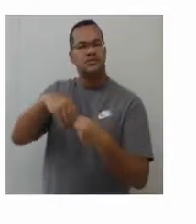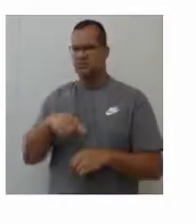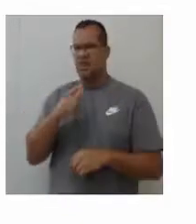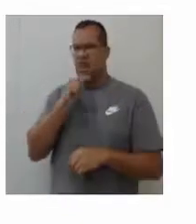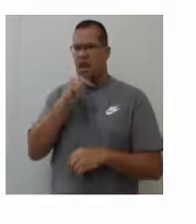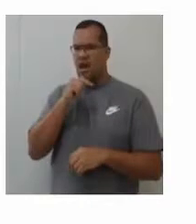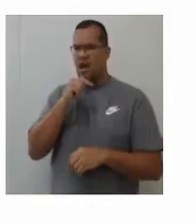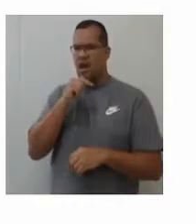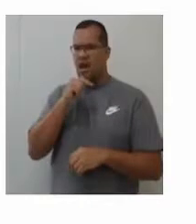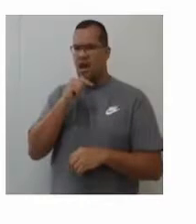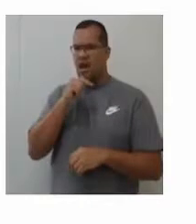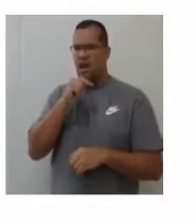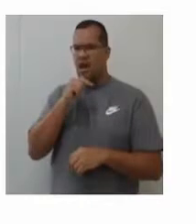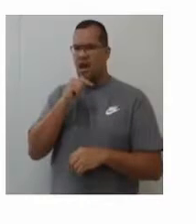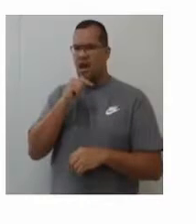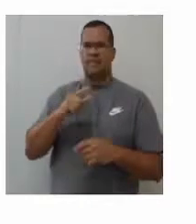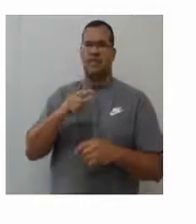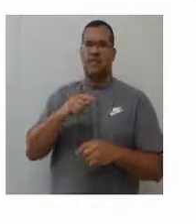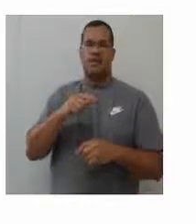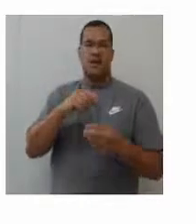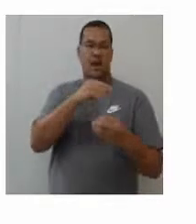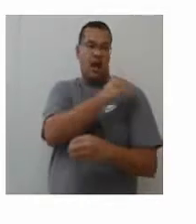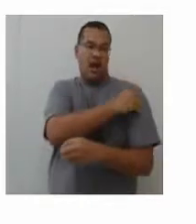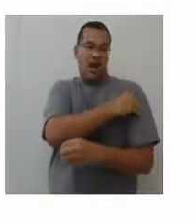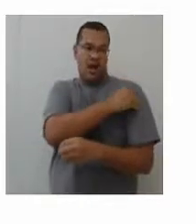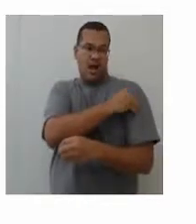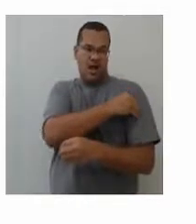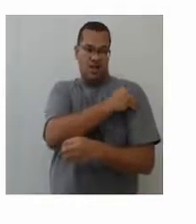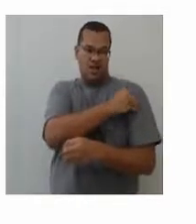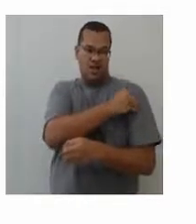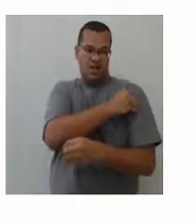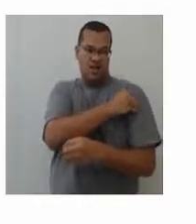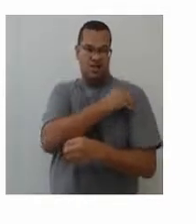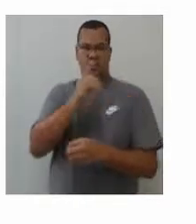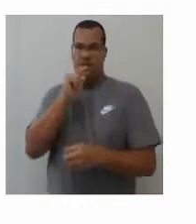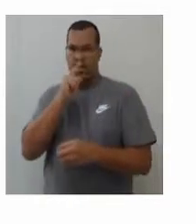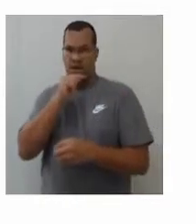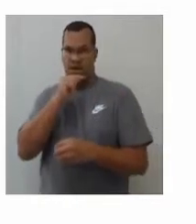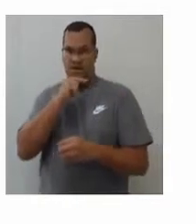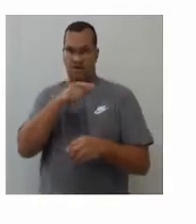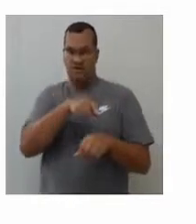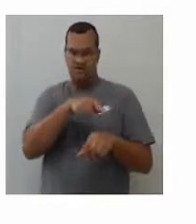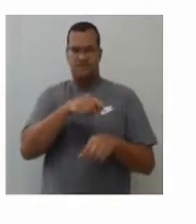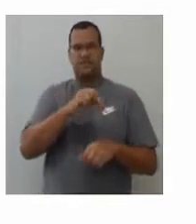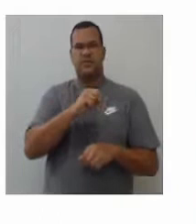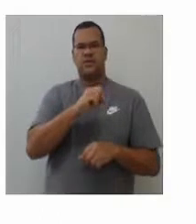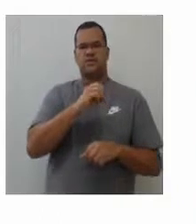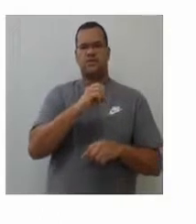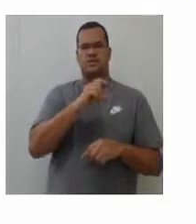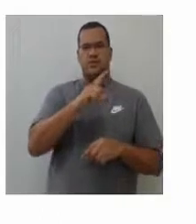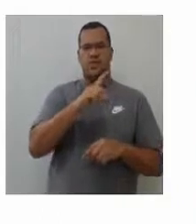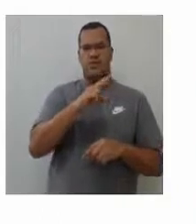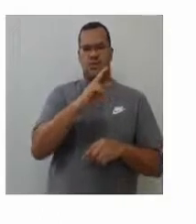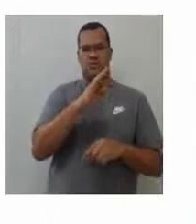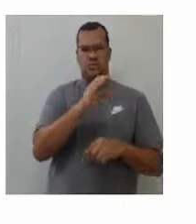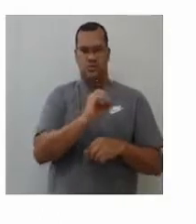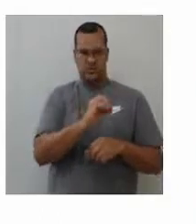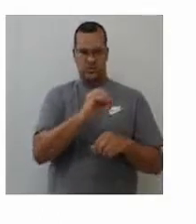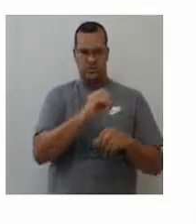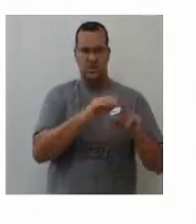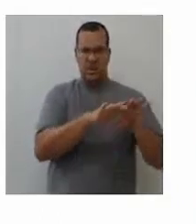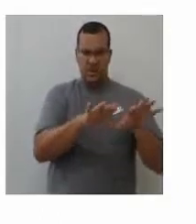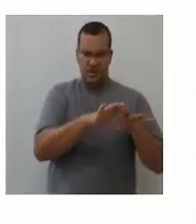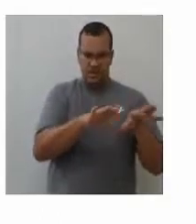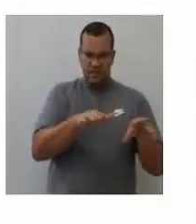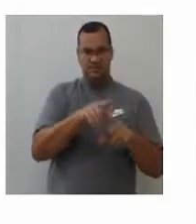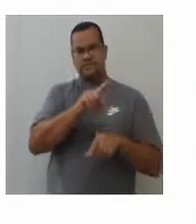tranquilo. O que é água com álcool? Então, o álcool é o soluto, que se encontra na fase líquida, e a